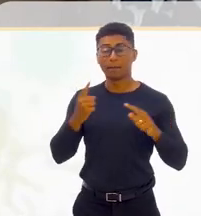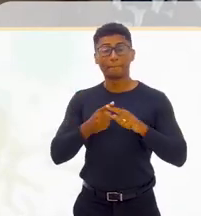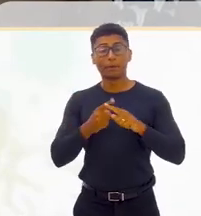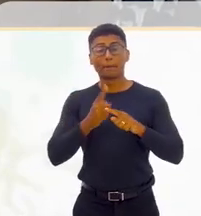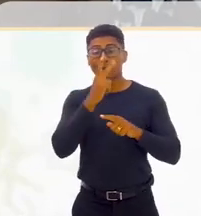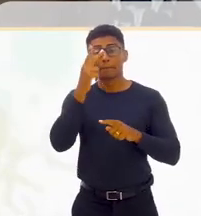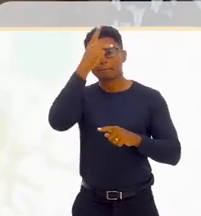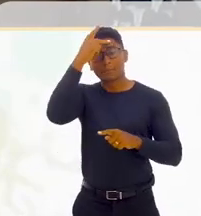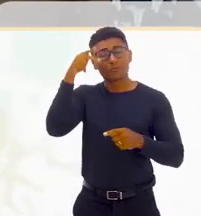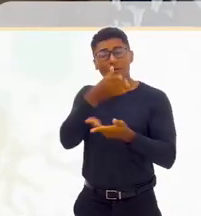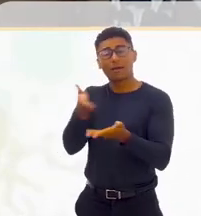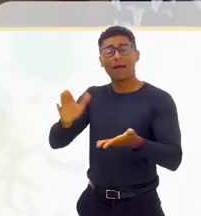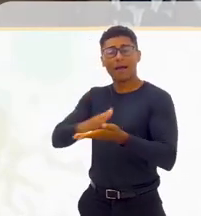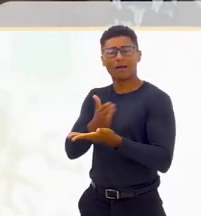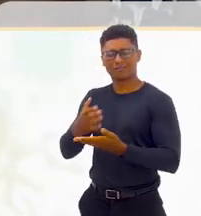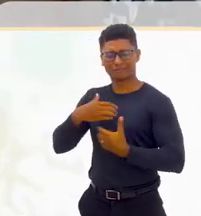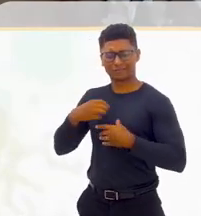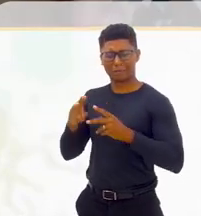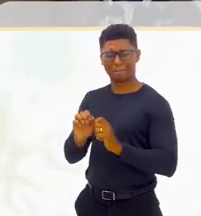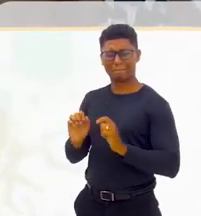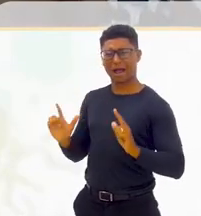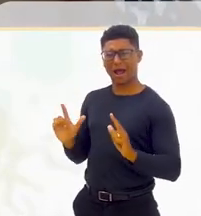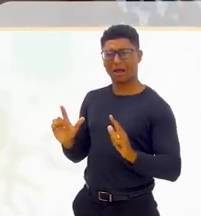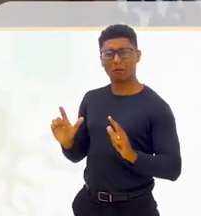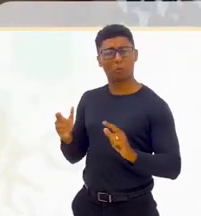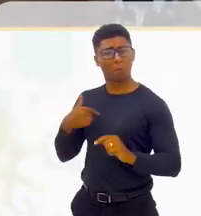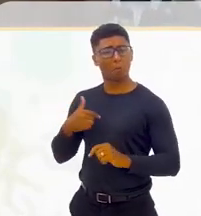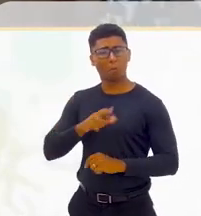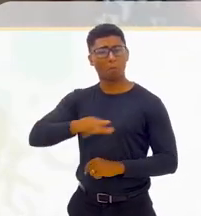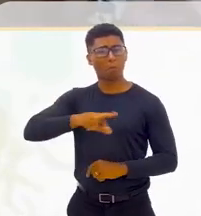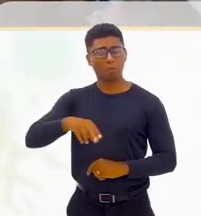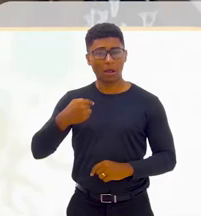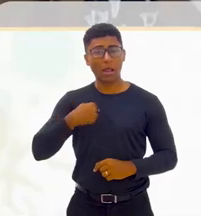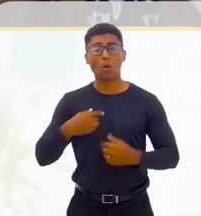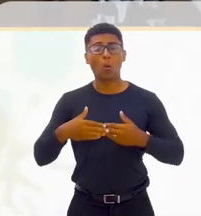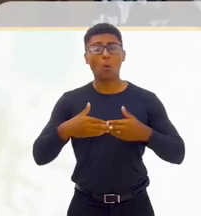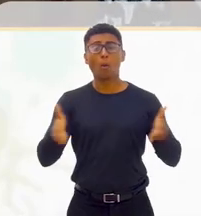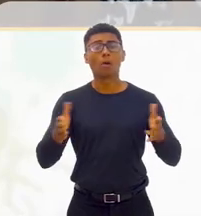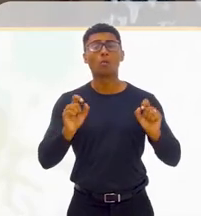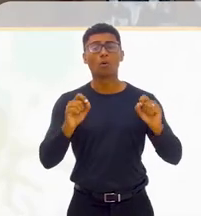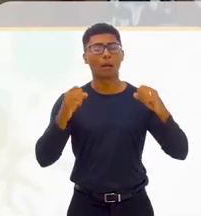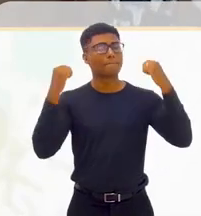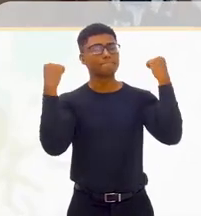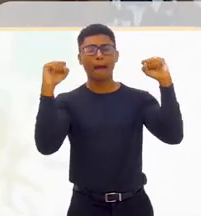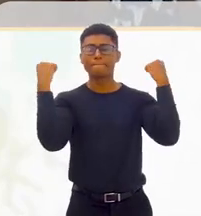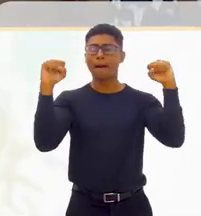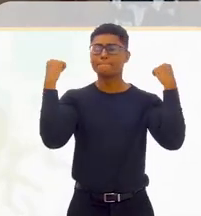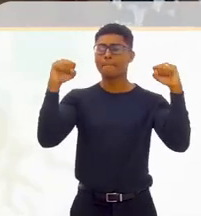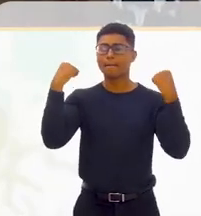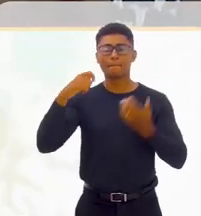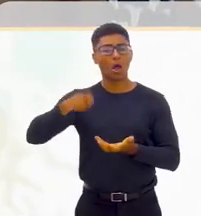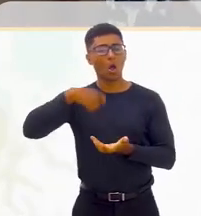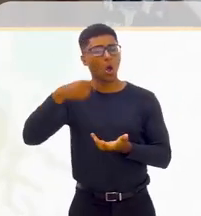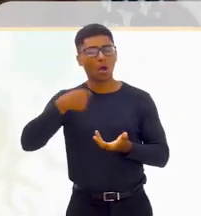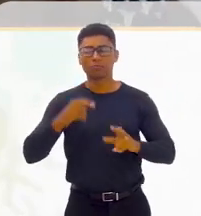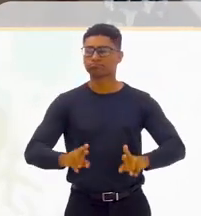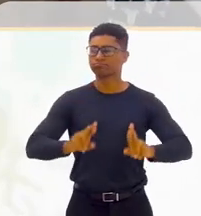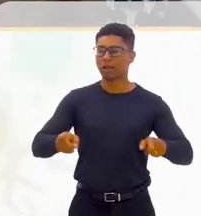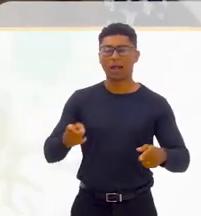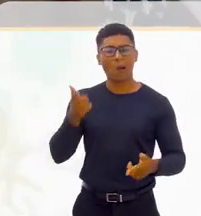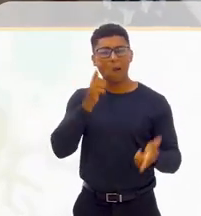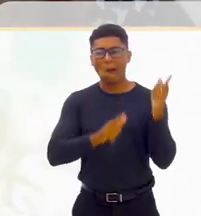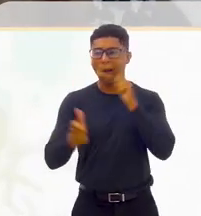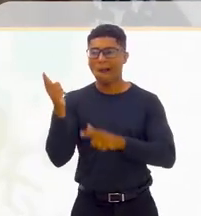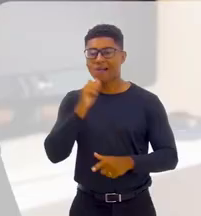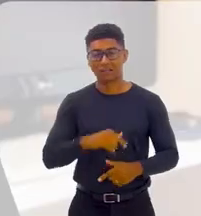pessoas ficaram muito mal na pandemia, eu emagreci, eu passei a malhar, eu mudei a minha Gente, alimentação.